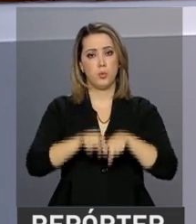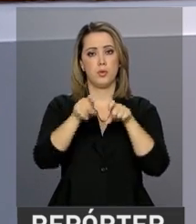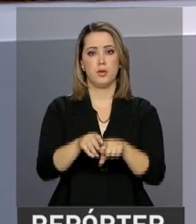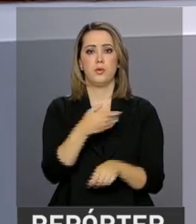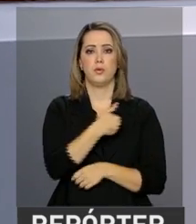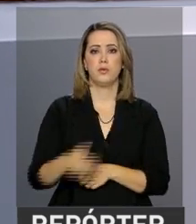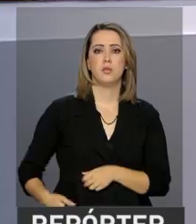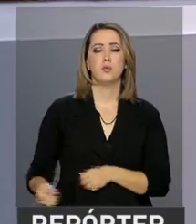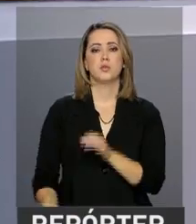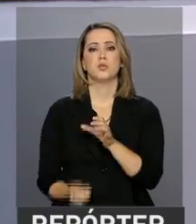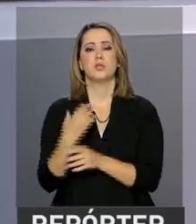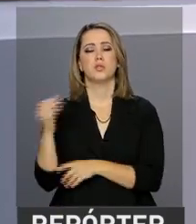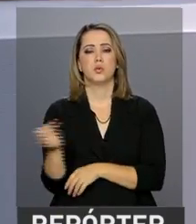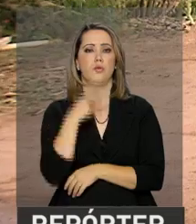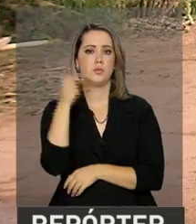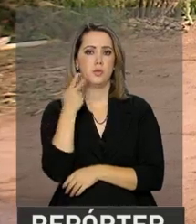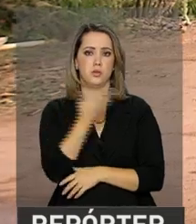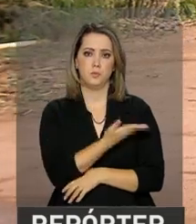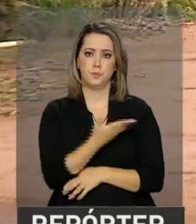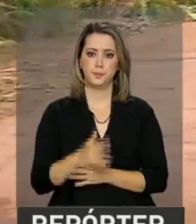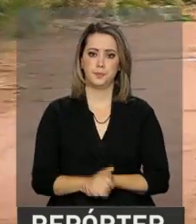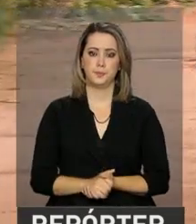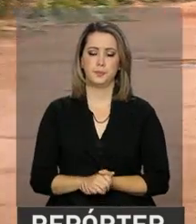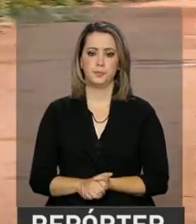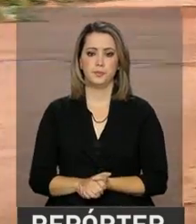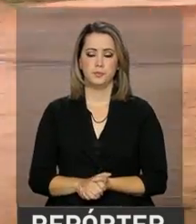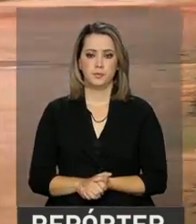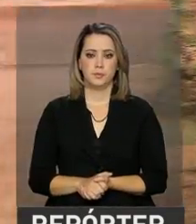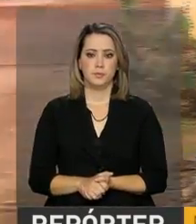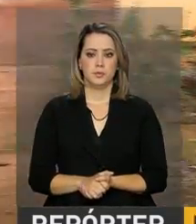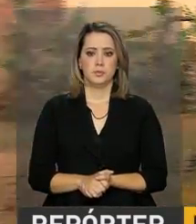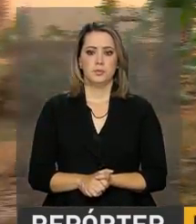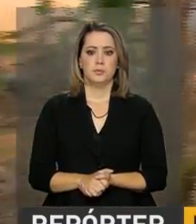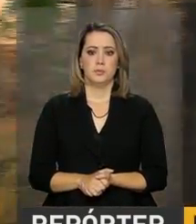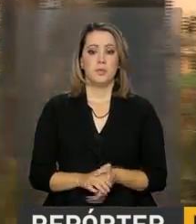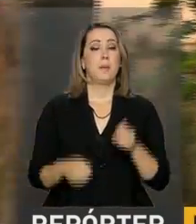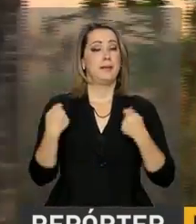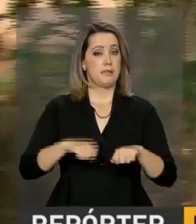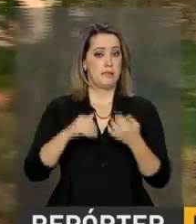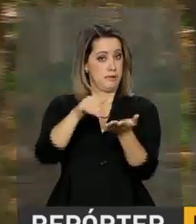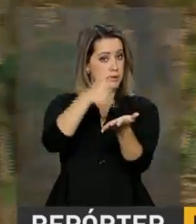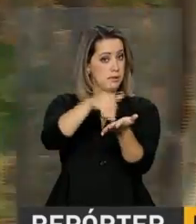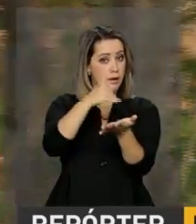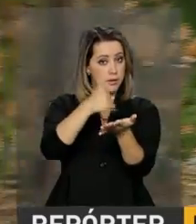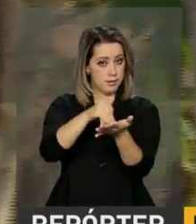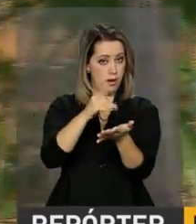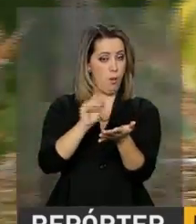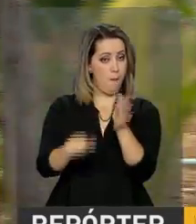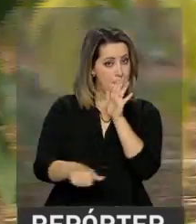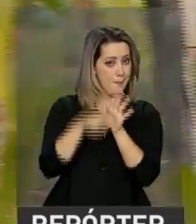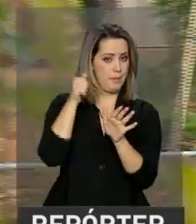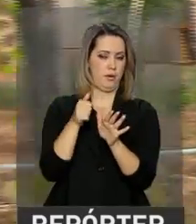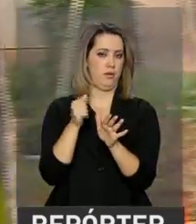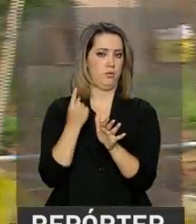novas políticas ambientais a inscrição no cadastro é o primeiro passo para a regularização Ambiental do